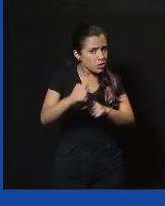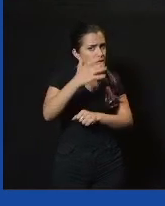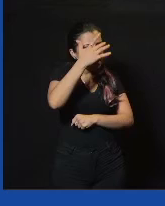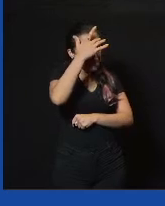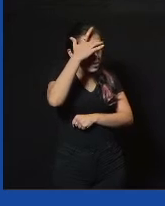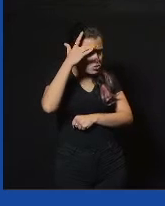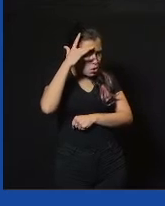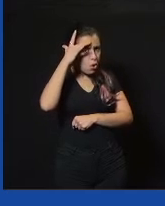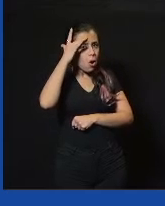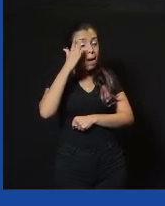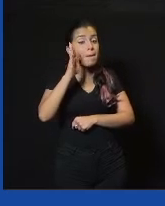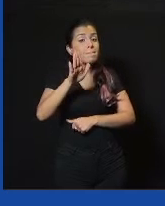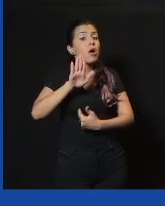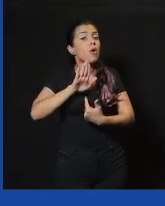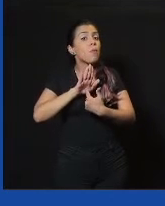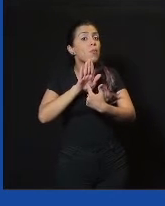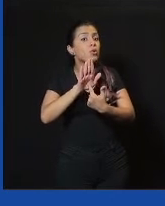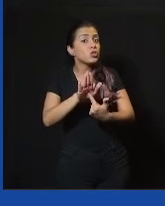mostrou,